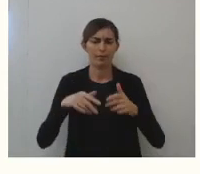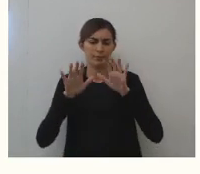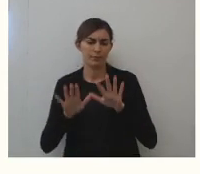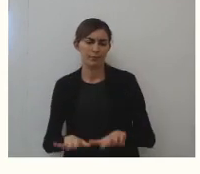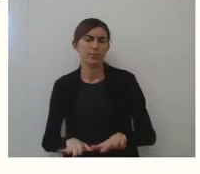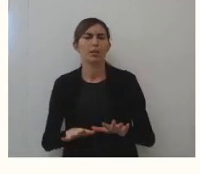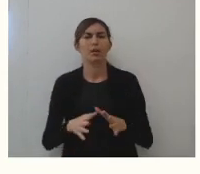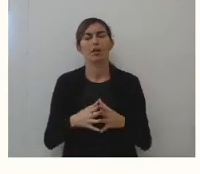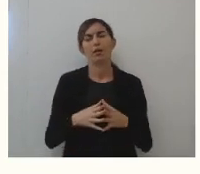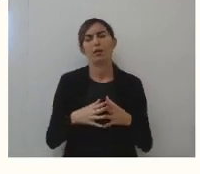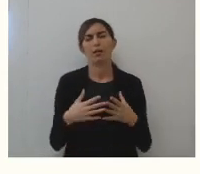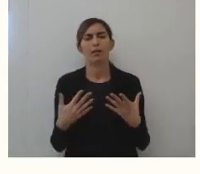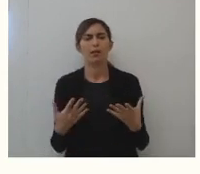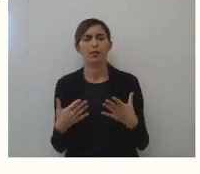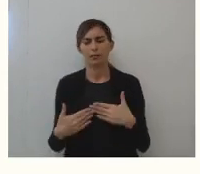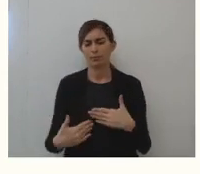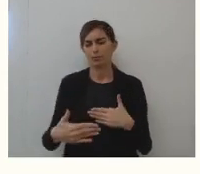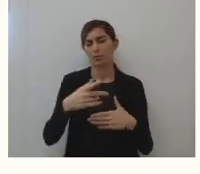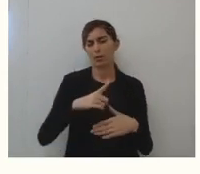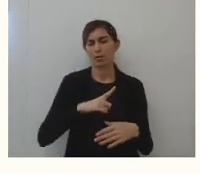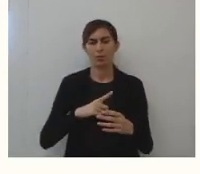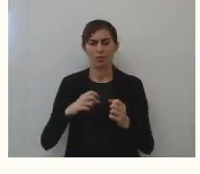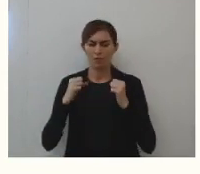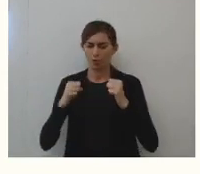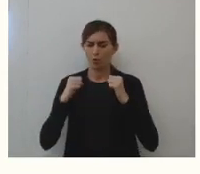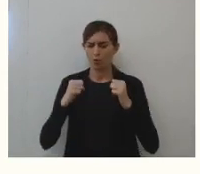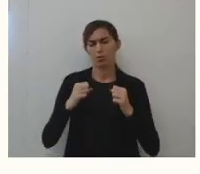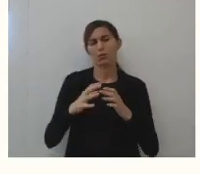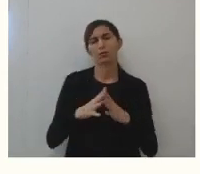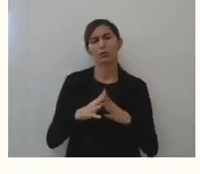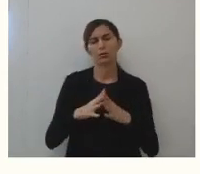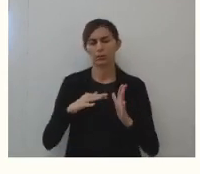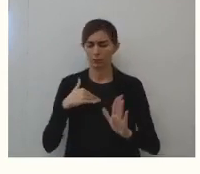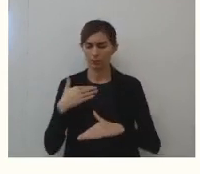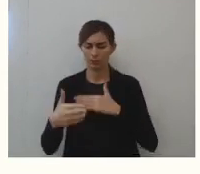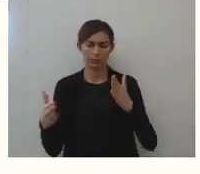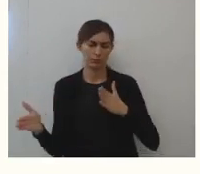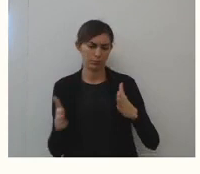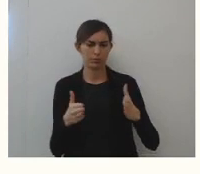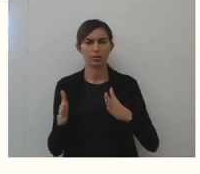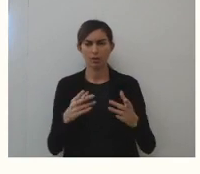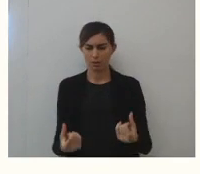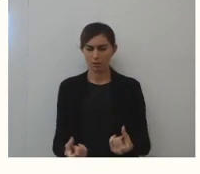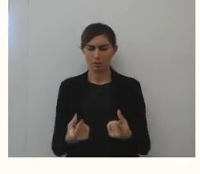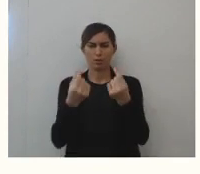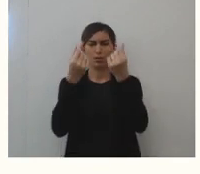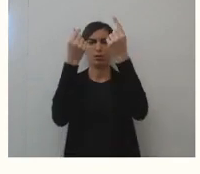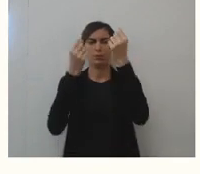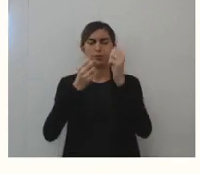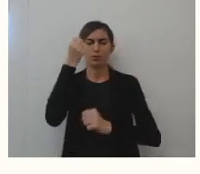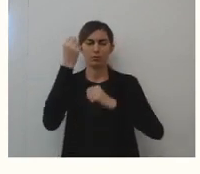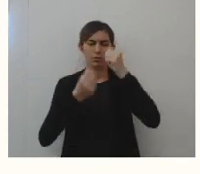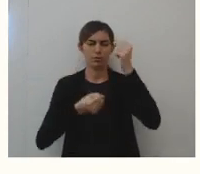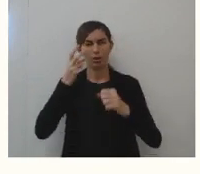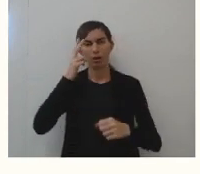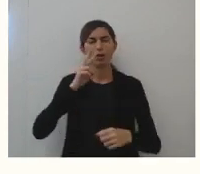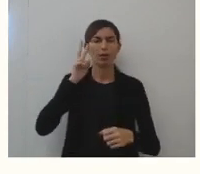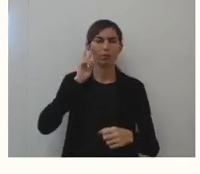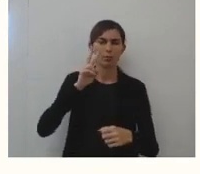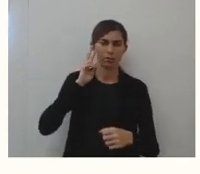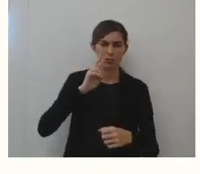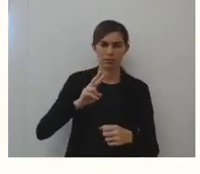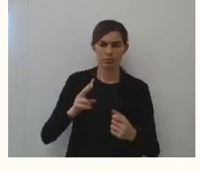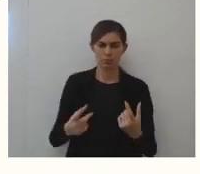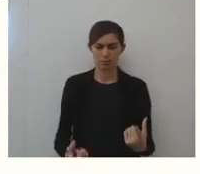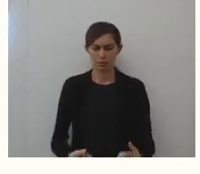firmar, ela vai ter mais força, certo? Nesse momento do capitalismo industrial. Lembrando que o